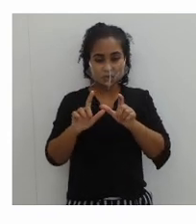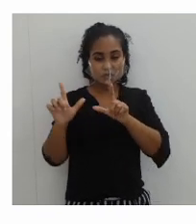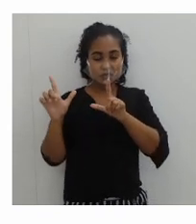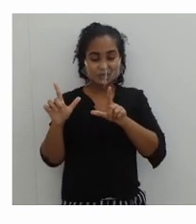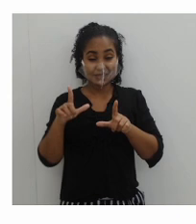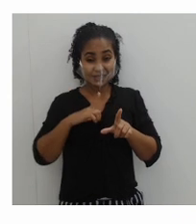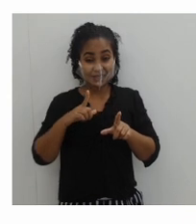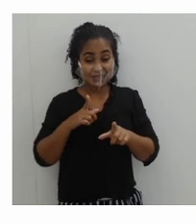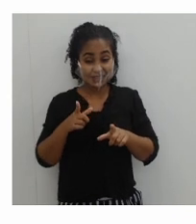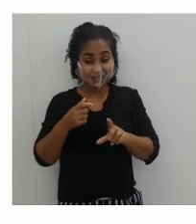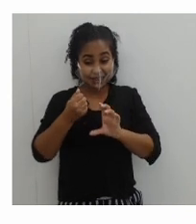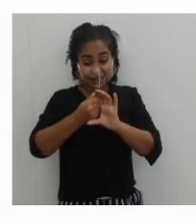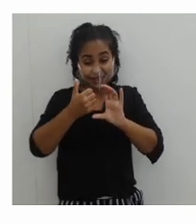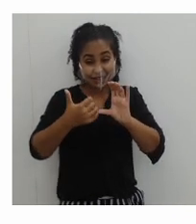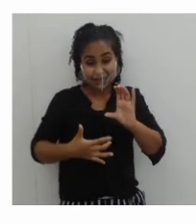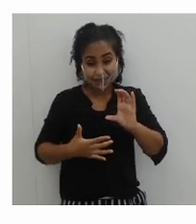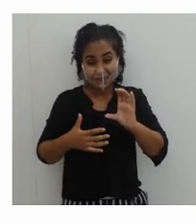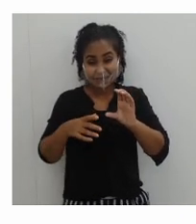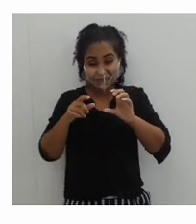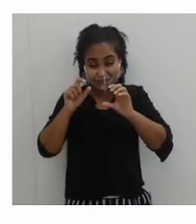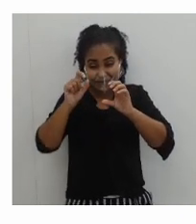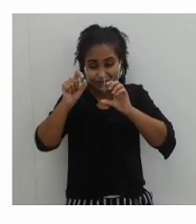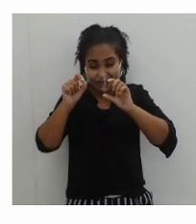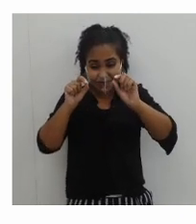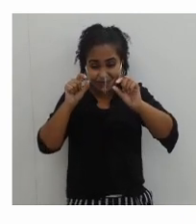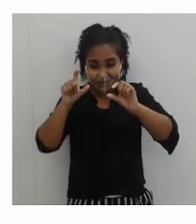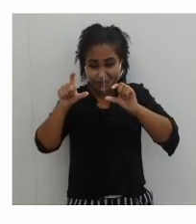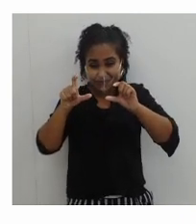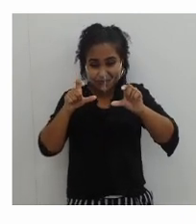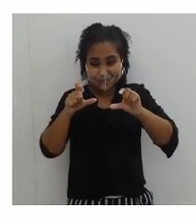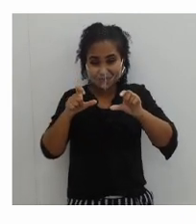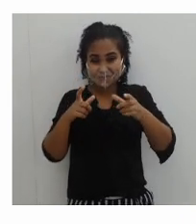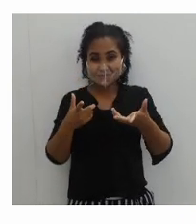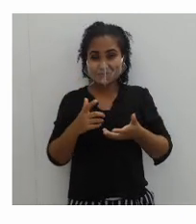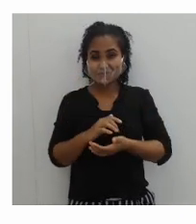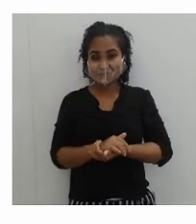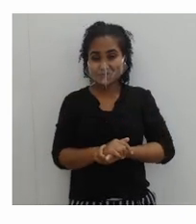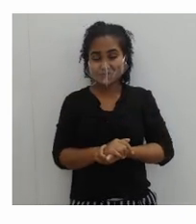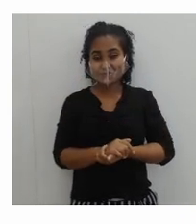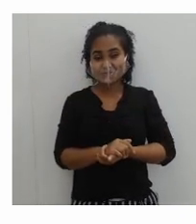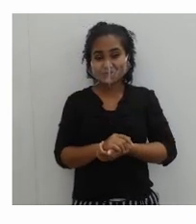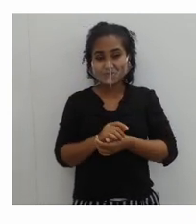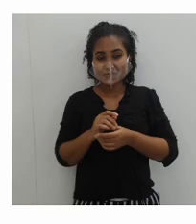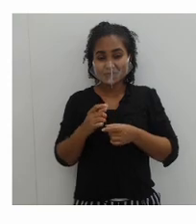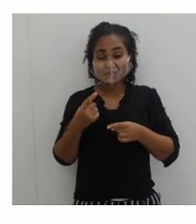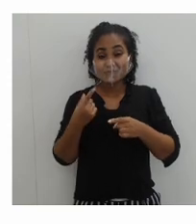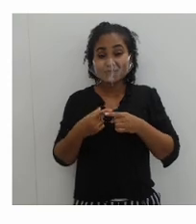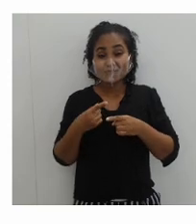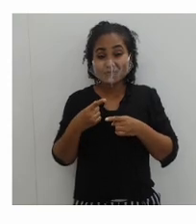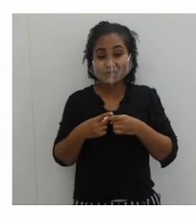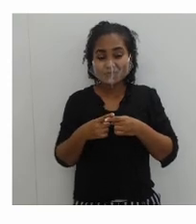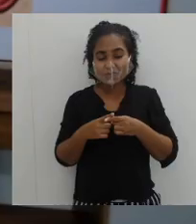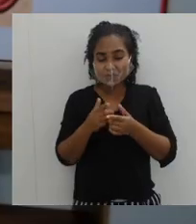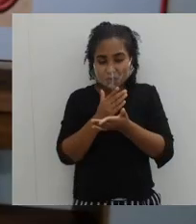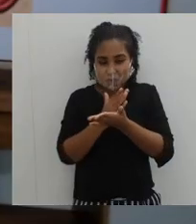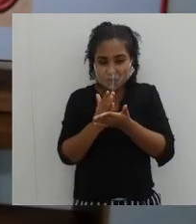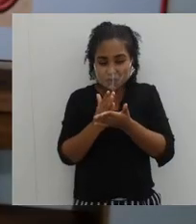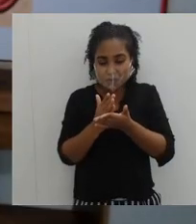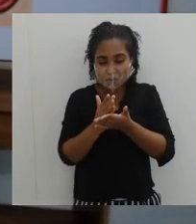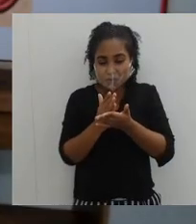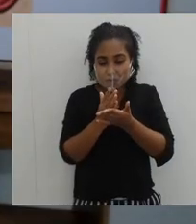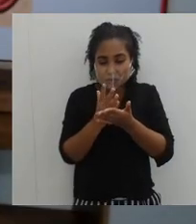A tênia, ela tem tanto ventosas, né, como essas espículas, porque ela começa a